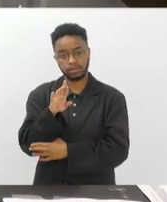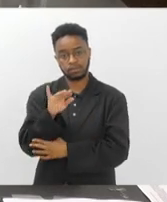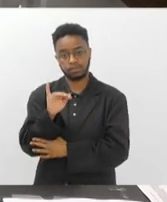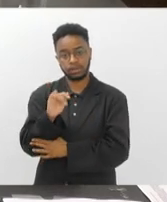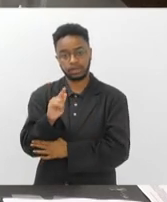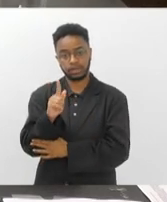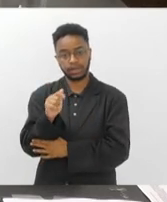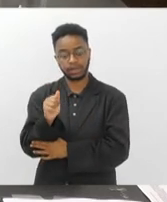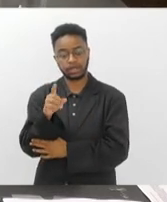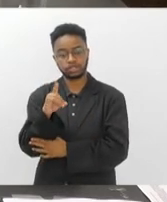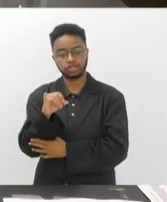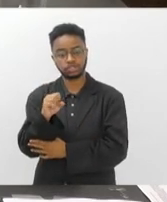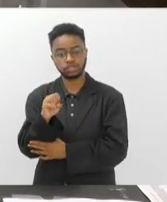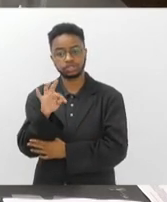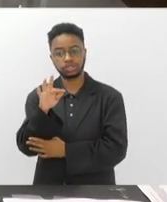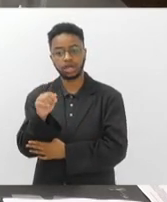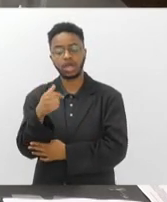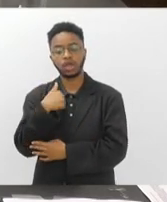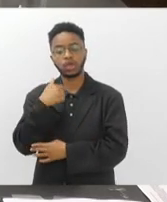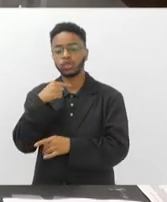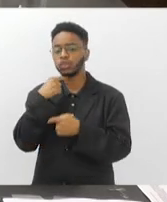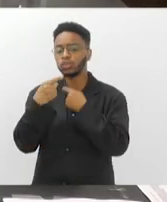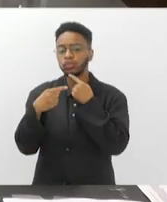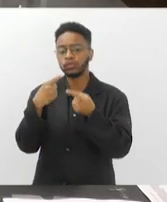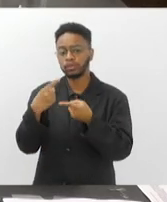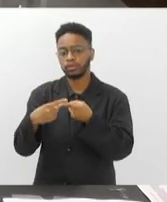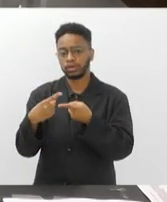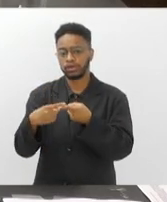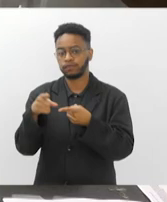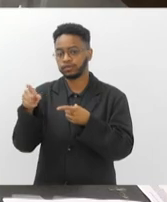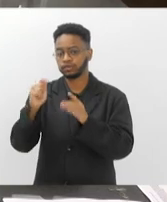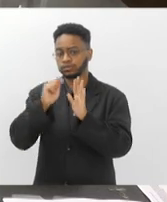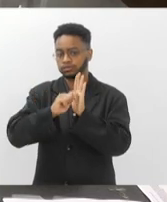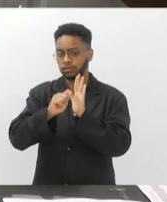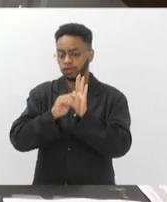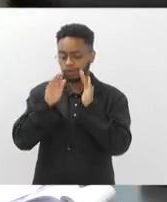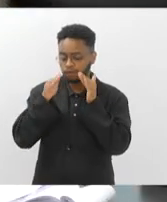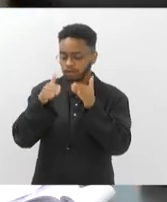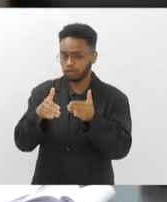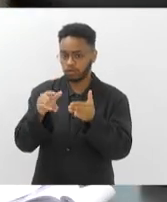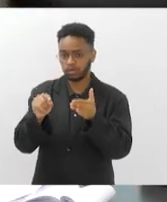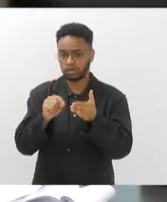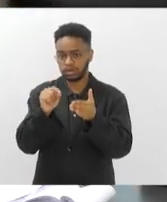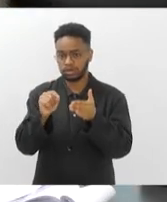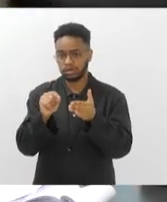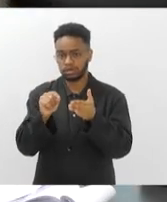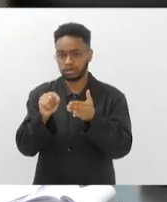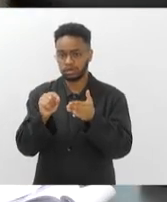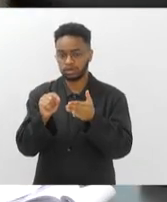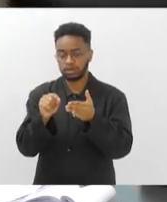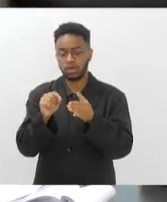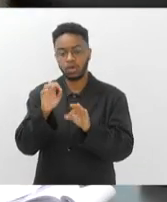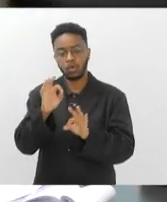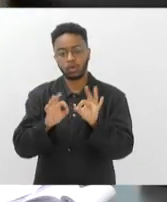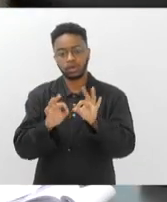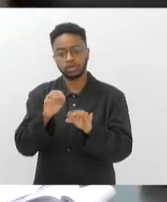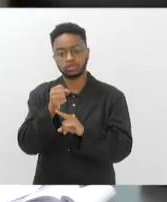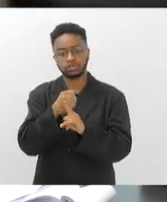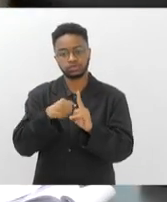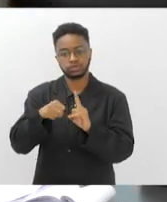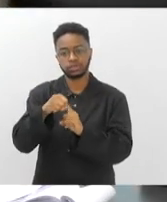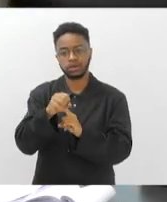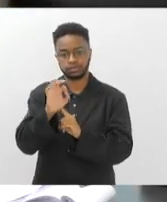Eu fico na dúvida, é que o senhor focou em OSCIP, organização social,